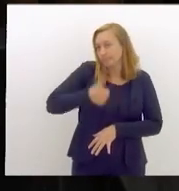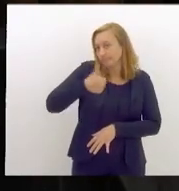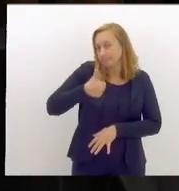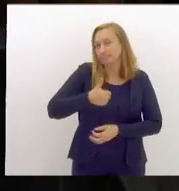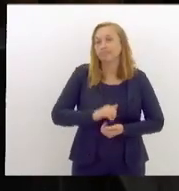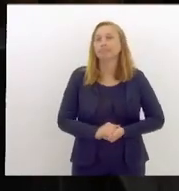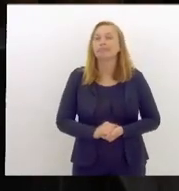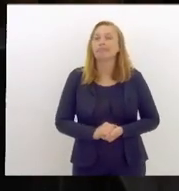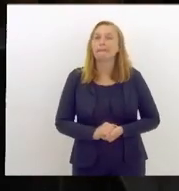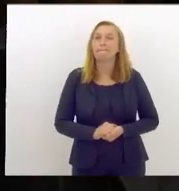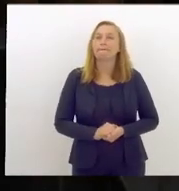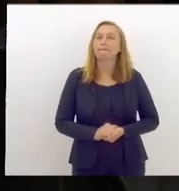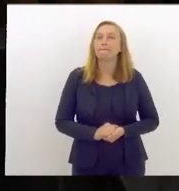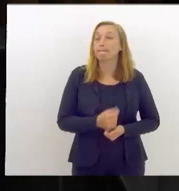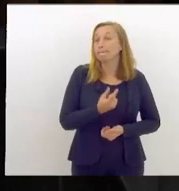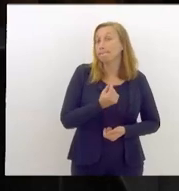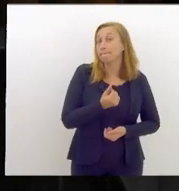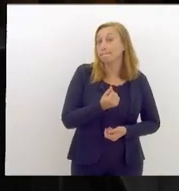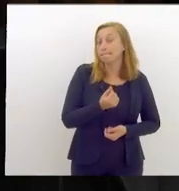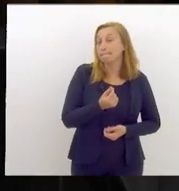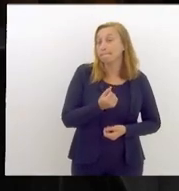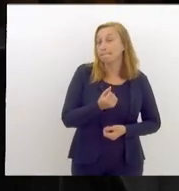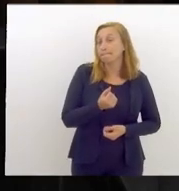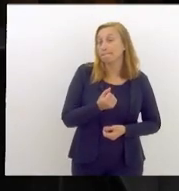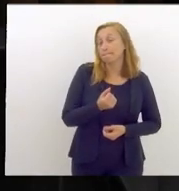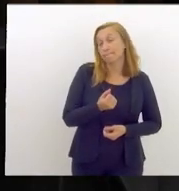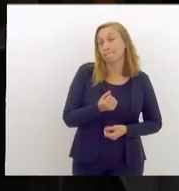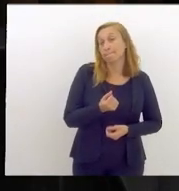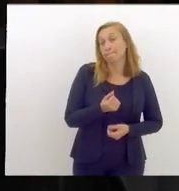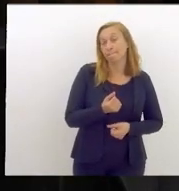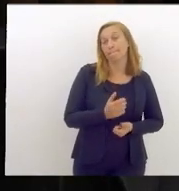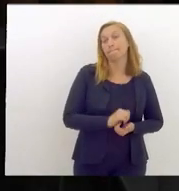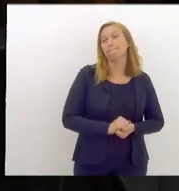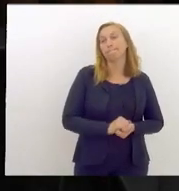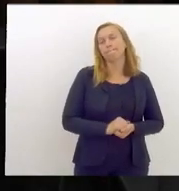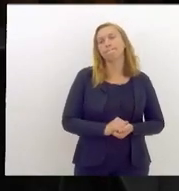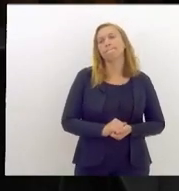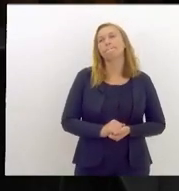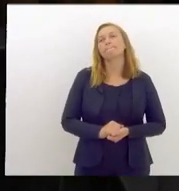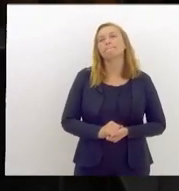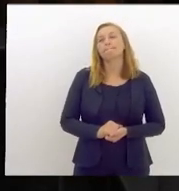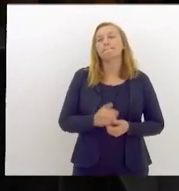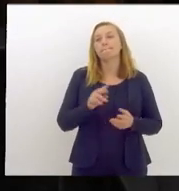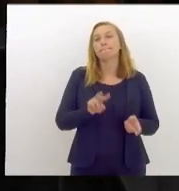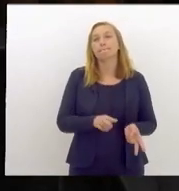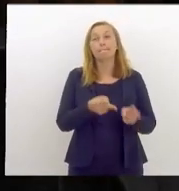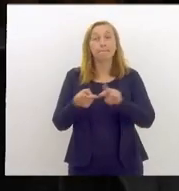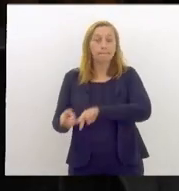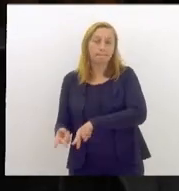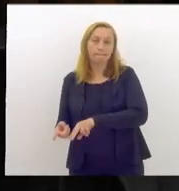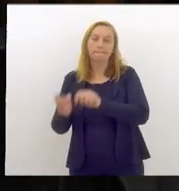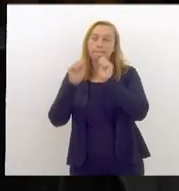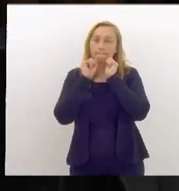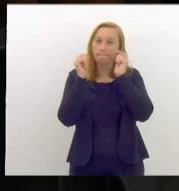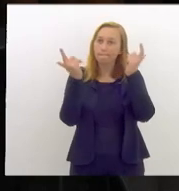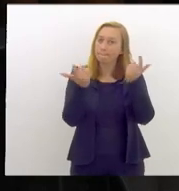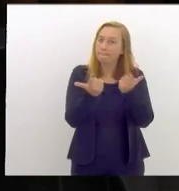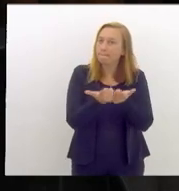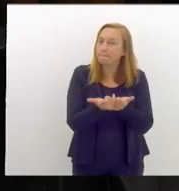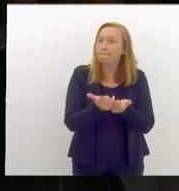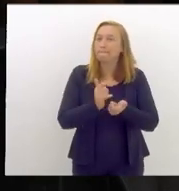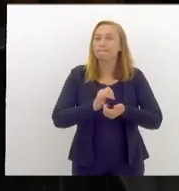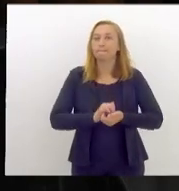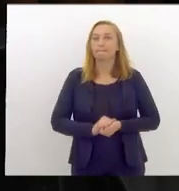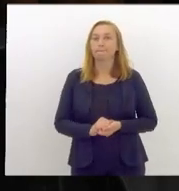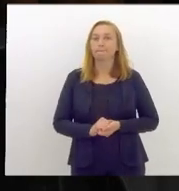lugar as contas elas foram encaminhadas para a Assembleia Legislativa